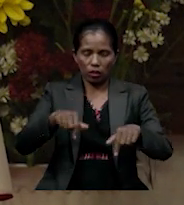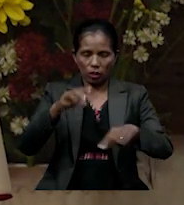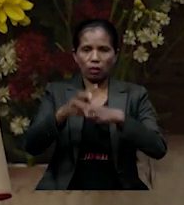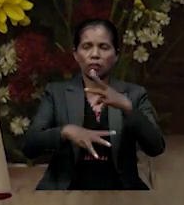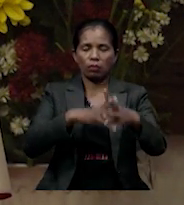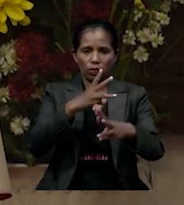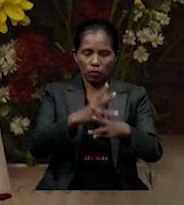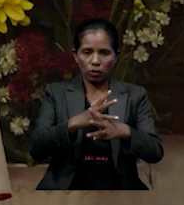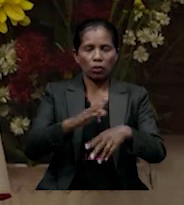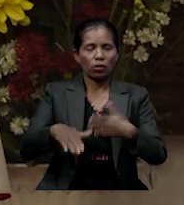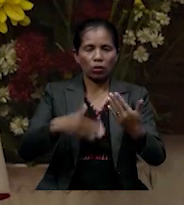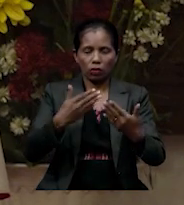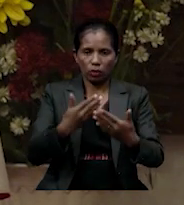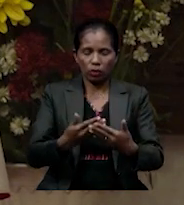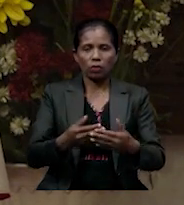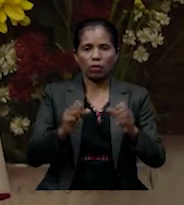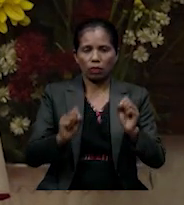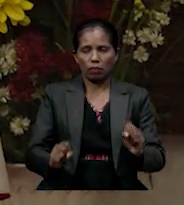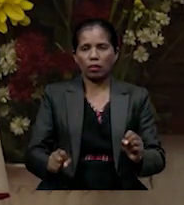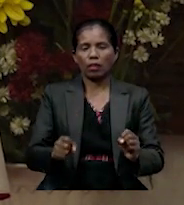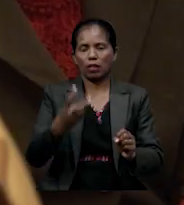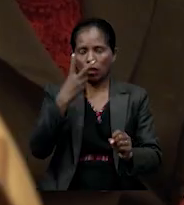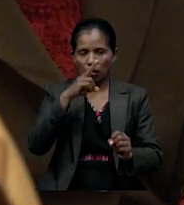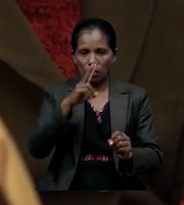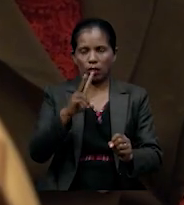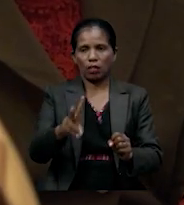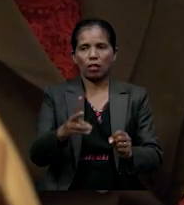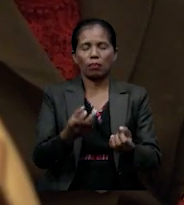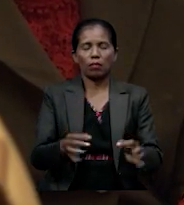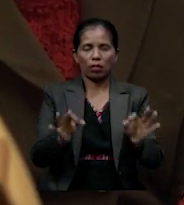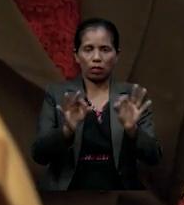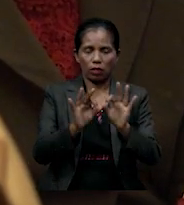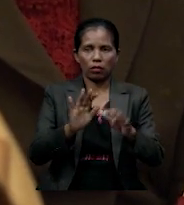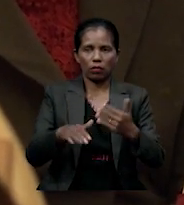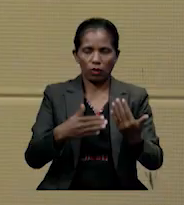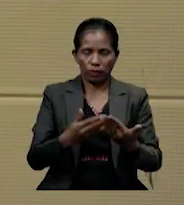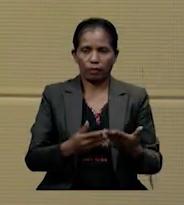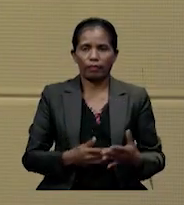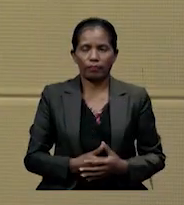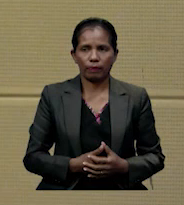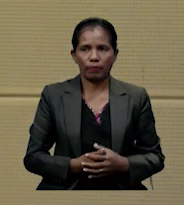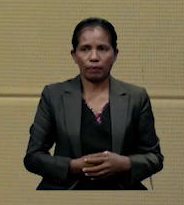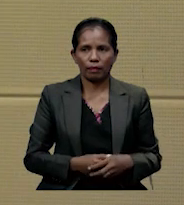que dar testemunho disso que cremos. Para